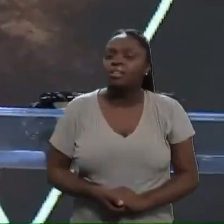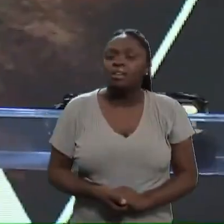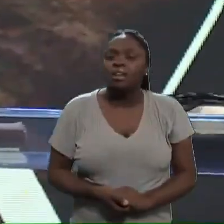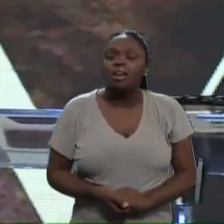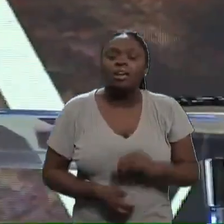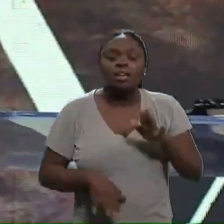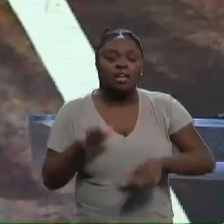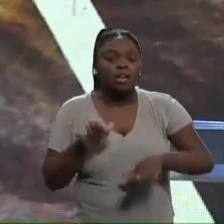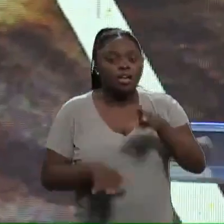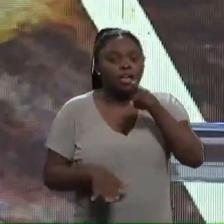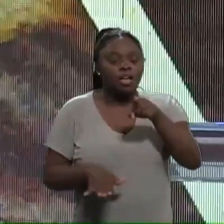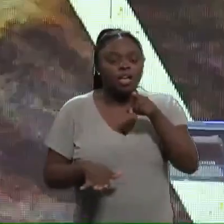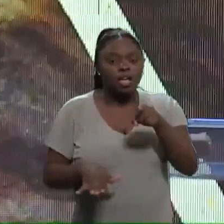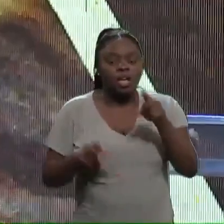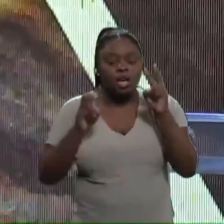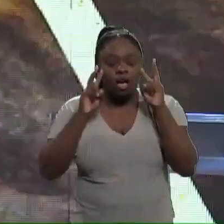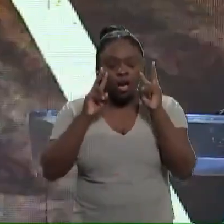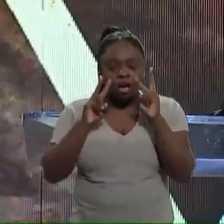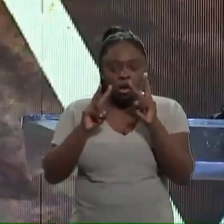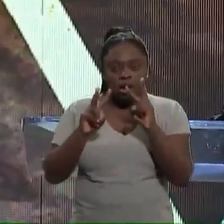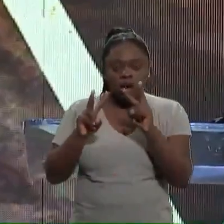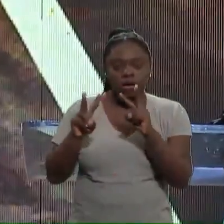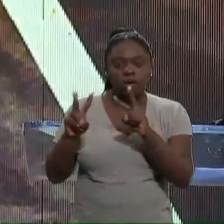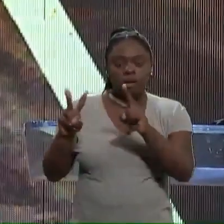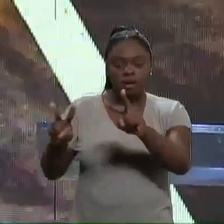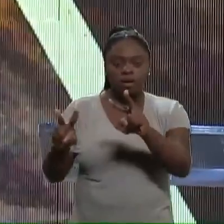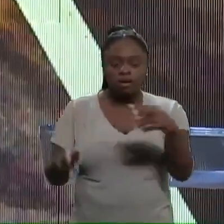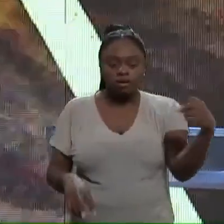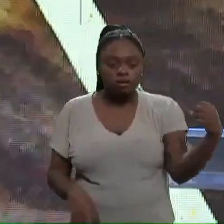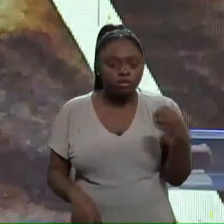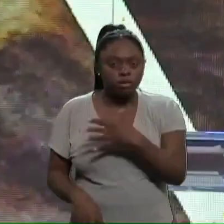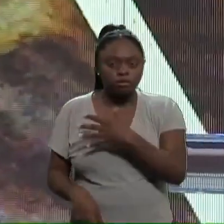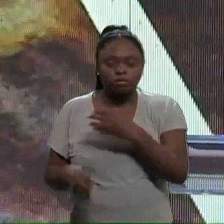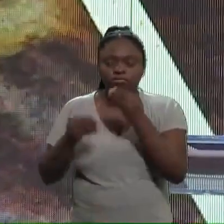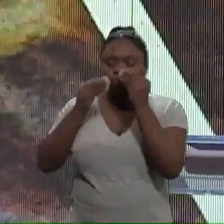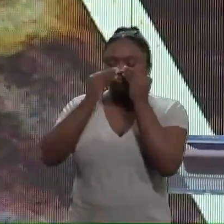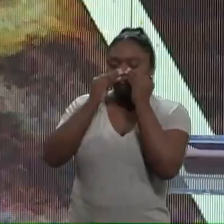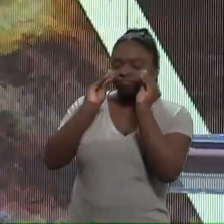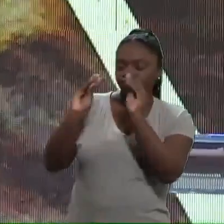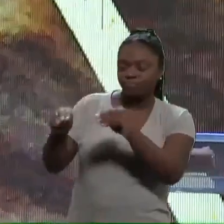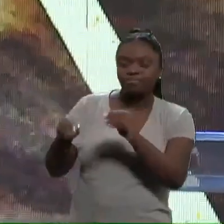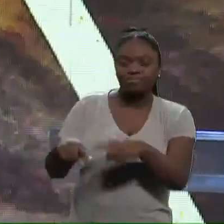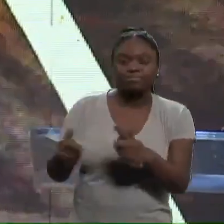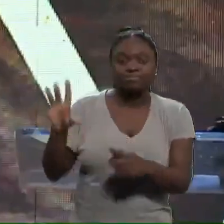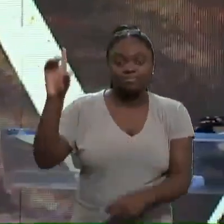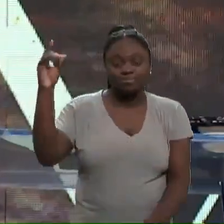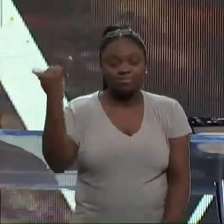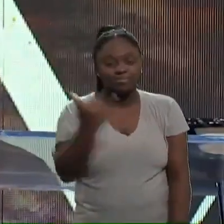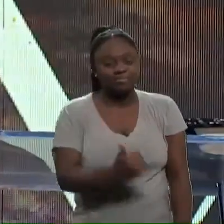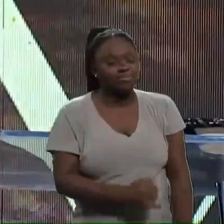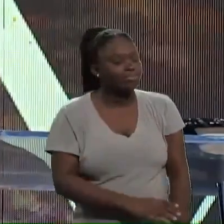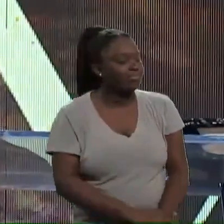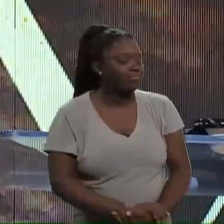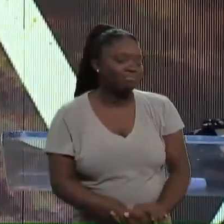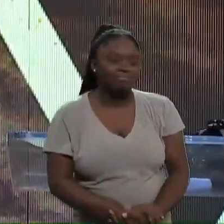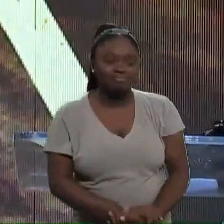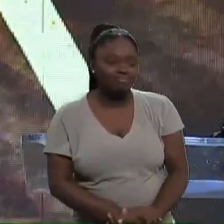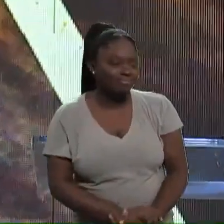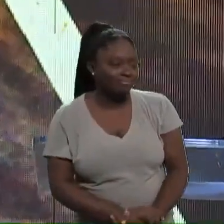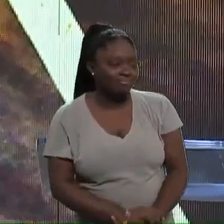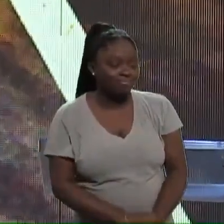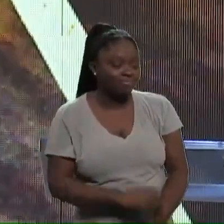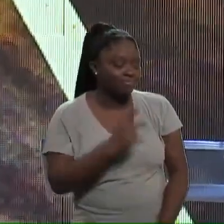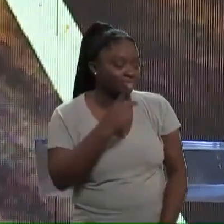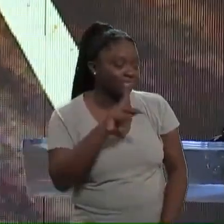Talvez você está olhando o seu novo com desprezo, e Deus está olhando para você e dizendo: ah,